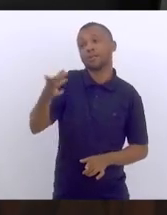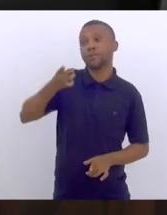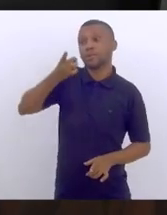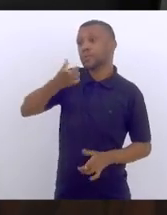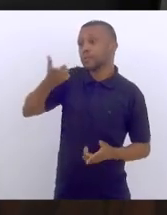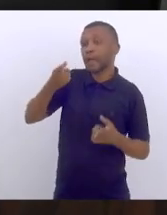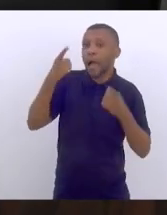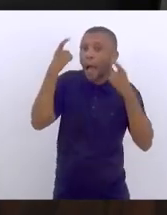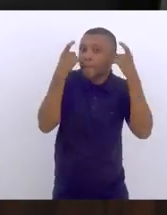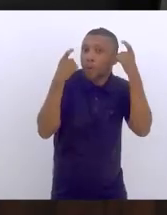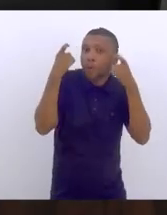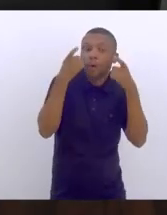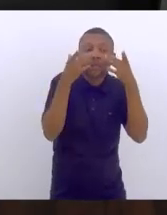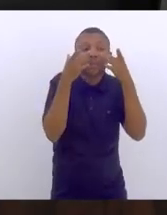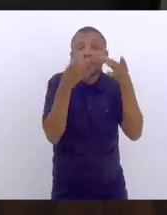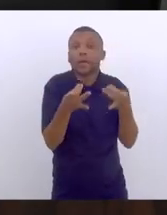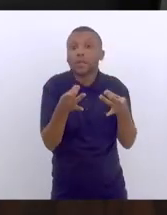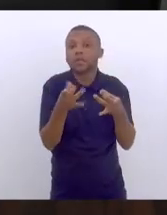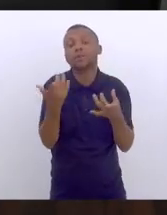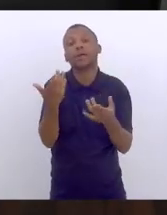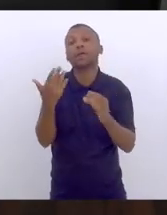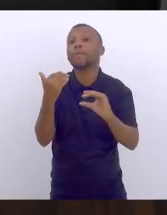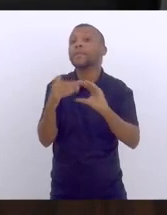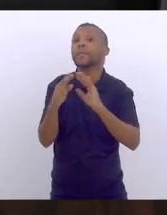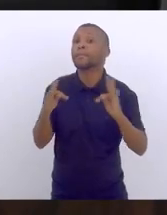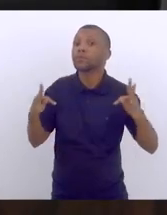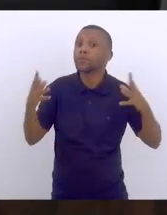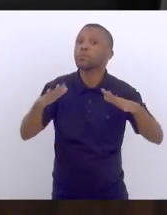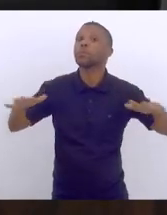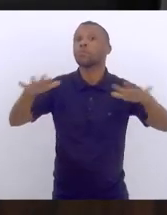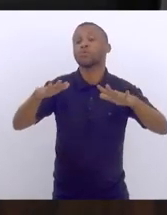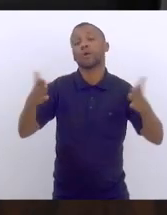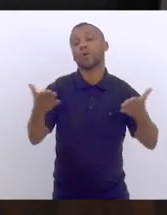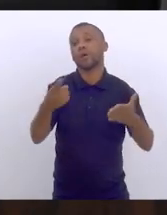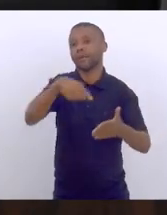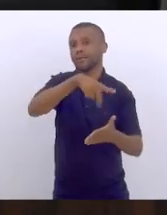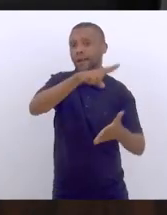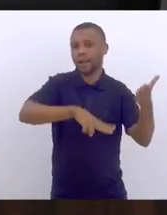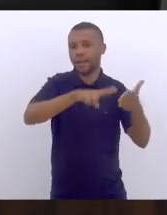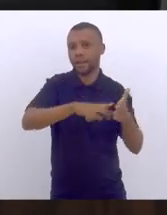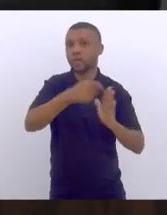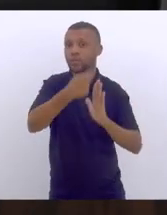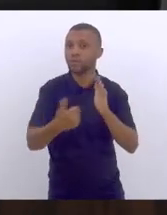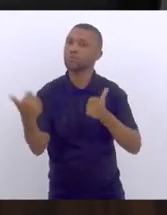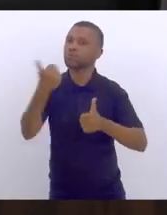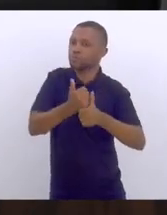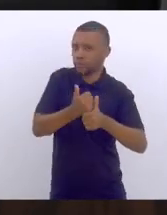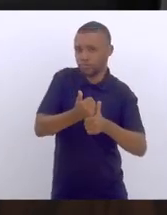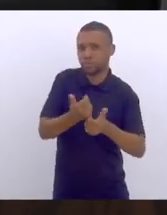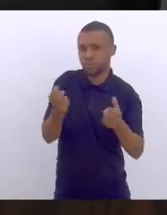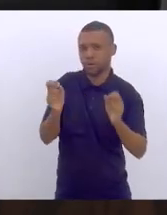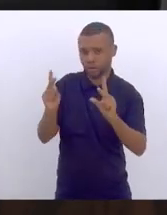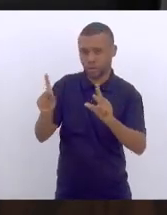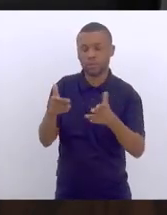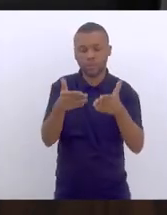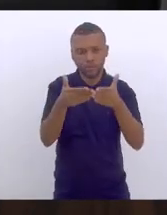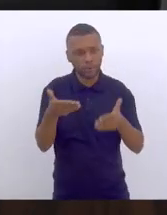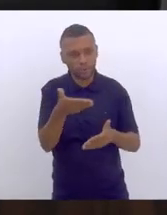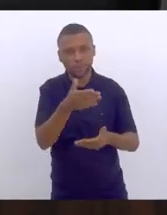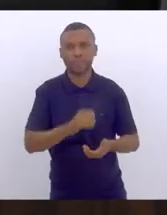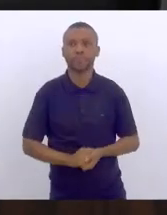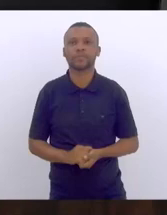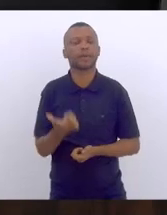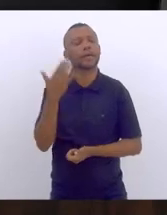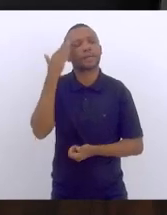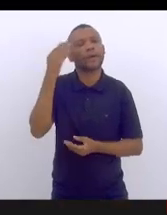que tem a preocupação. Então, quero repassar para todos. Então, ele vai ler agora o substitutivo. Ok? Por favor, deputado. Eu só queria saber